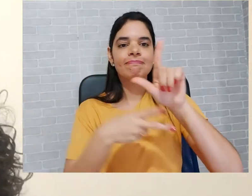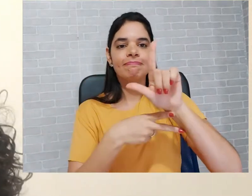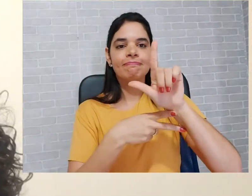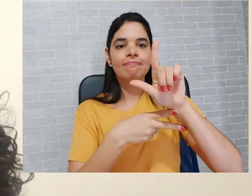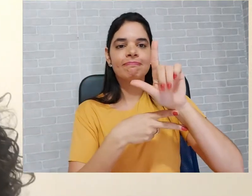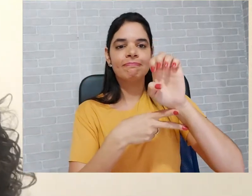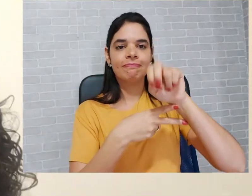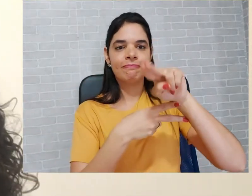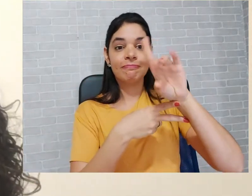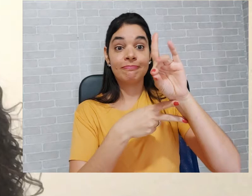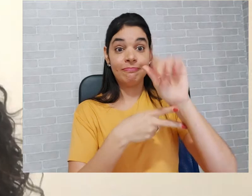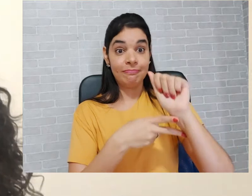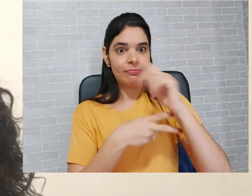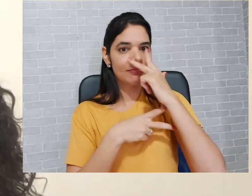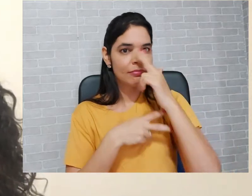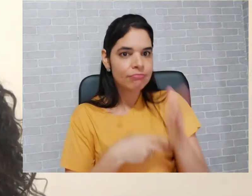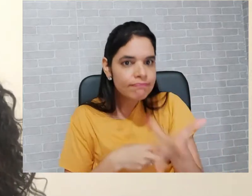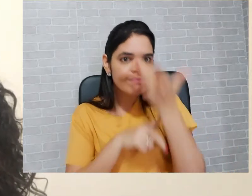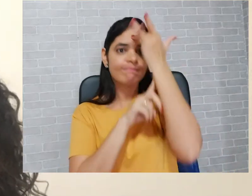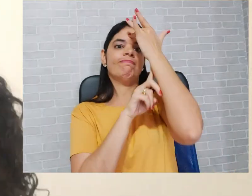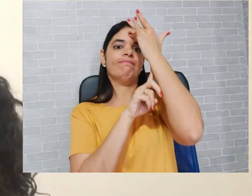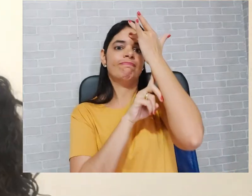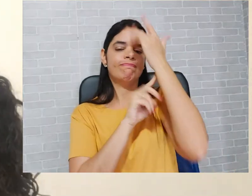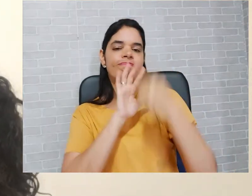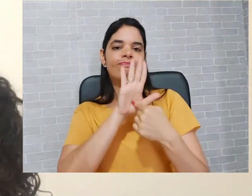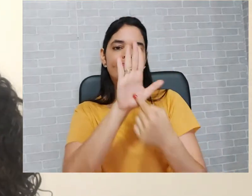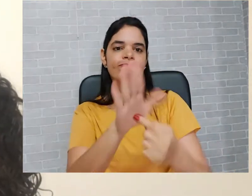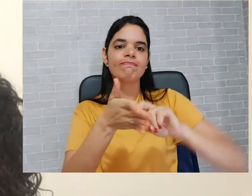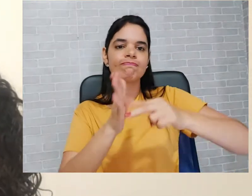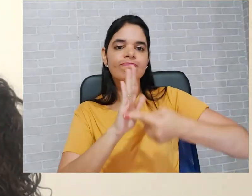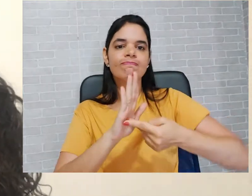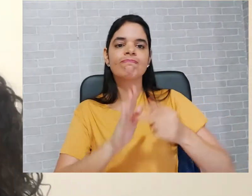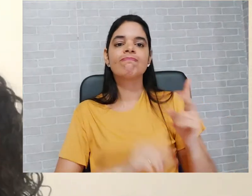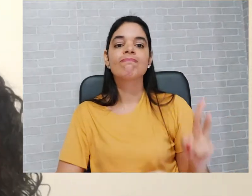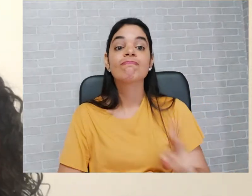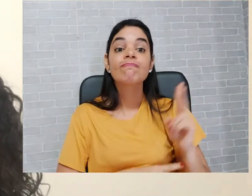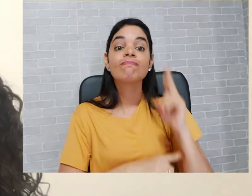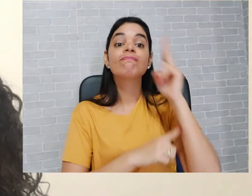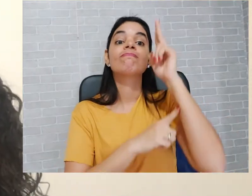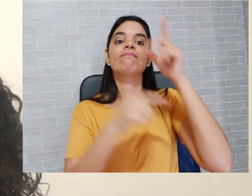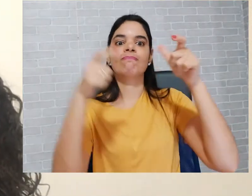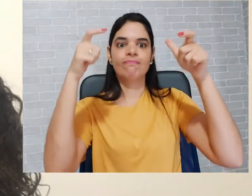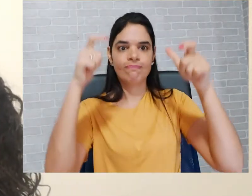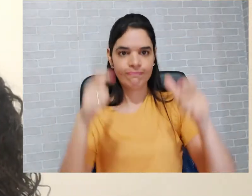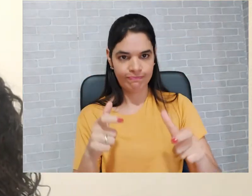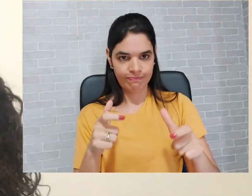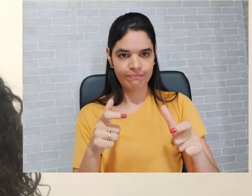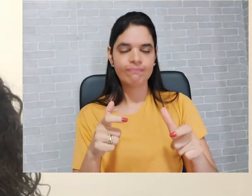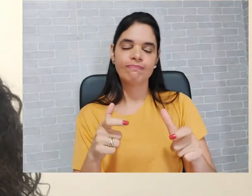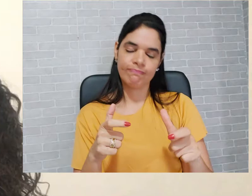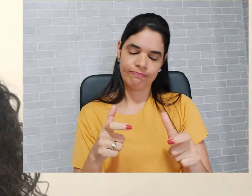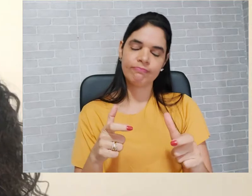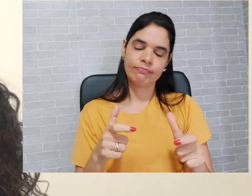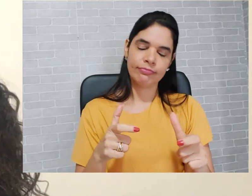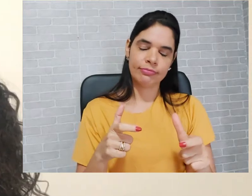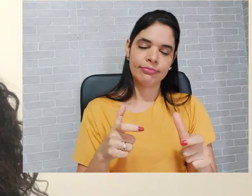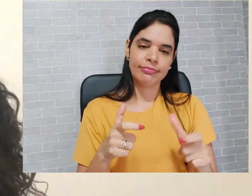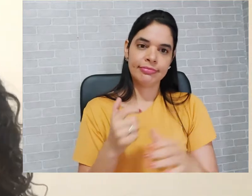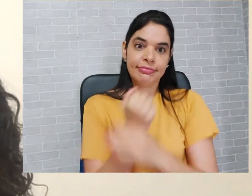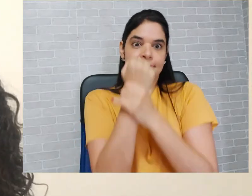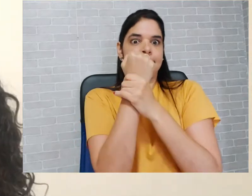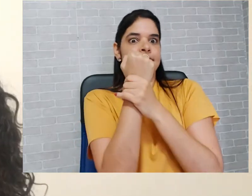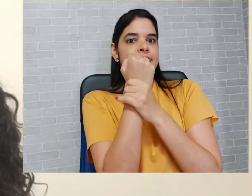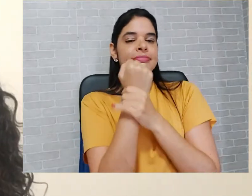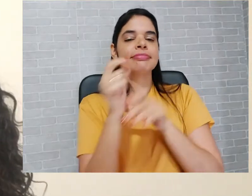A lenda ela é um elemento de fixação. Ela determina um valor local, né? Então, elas